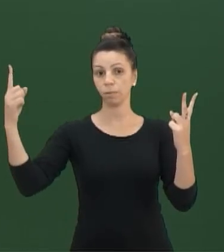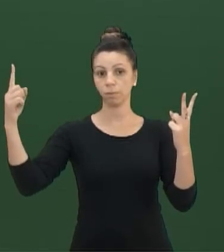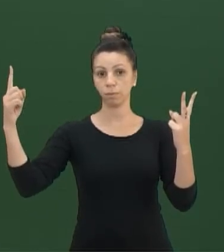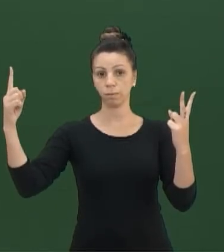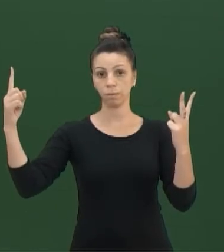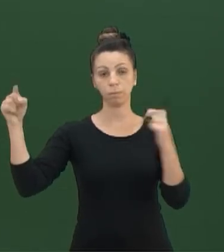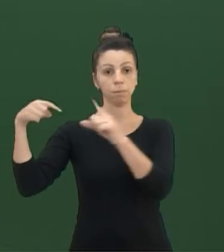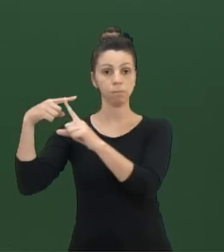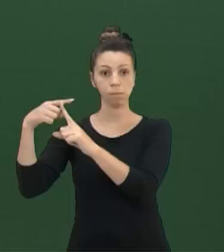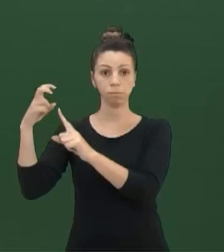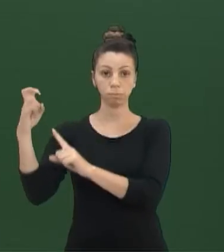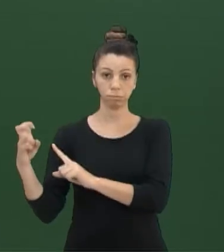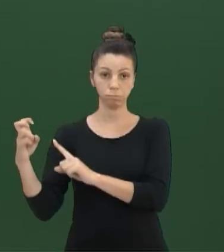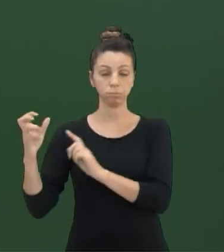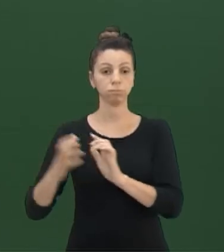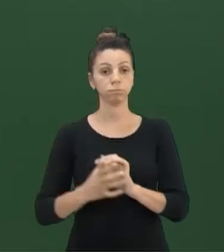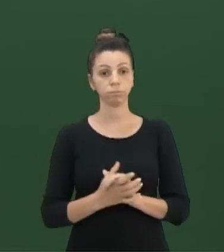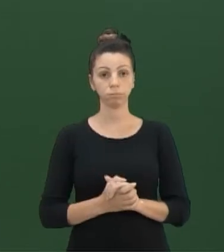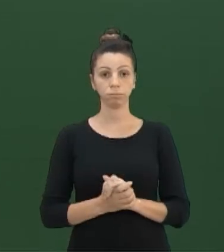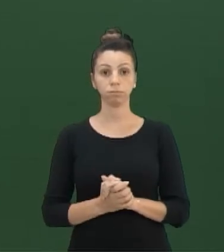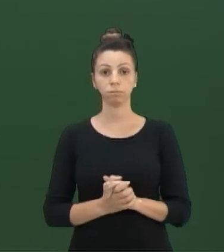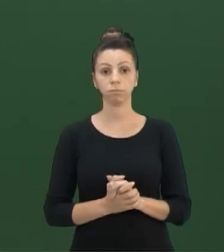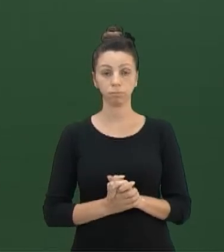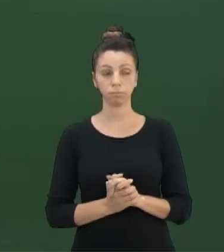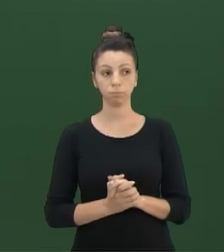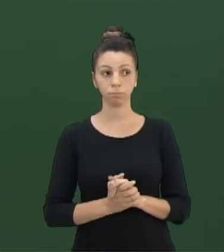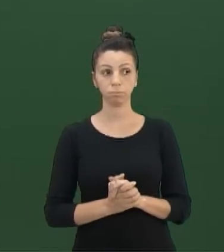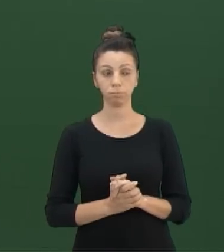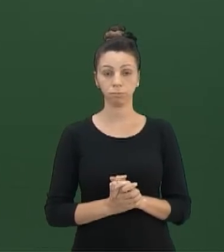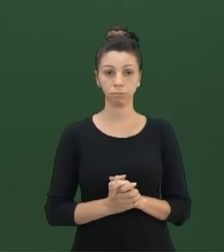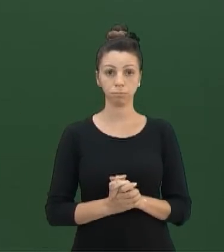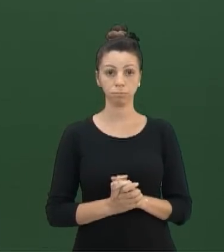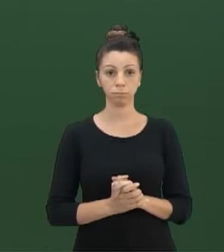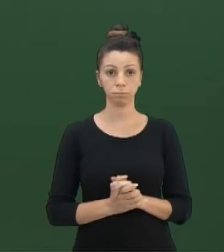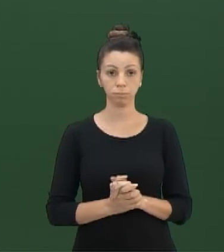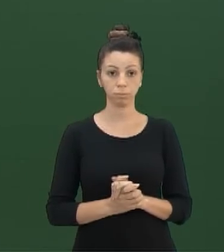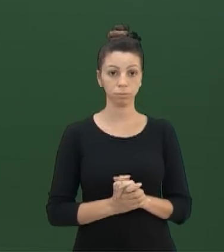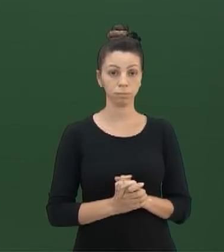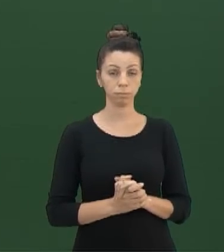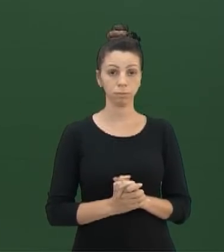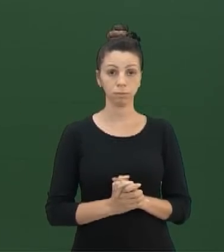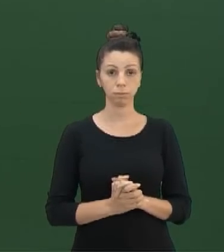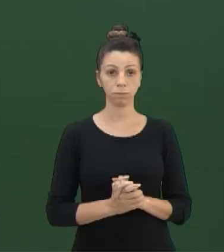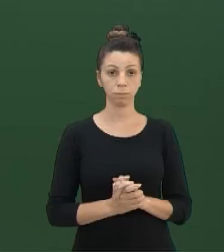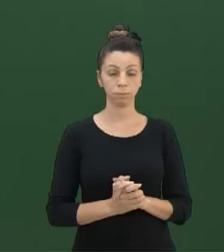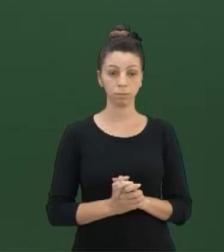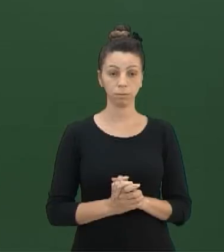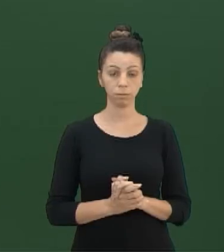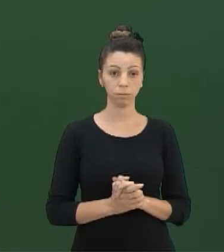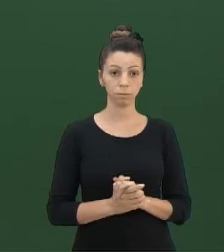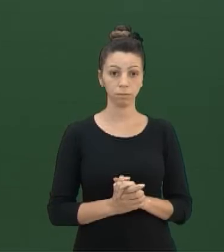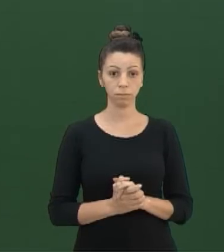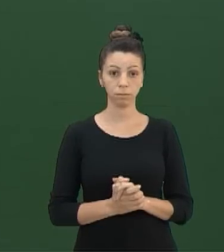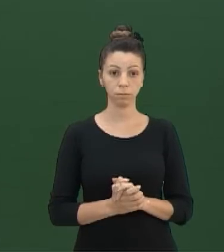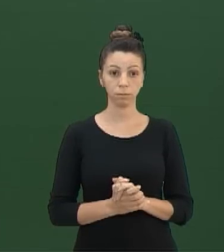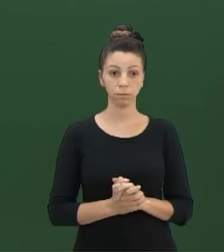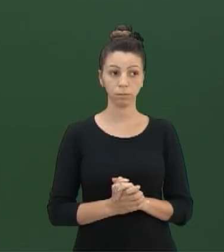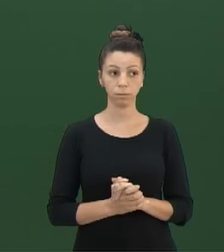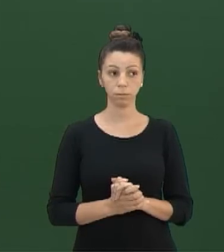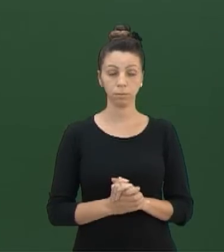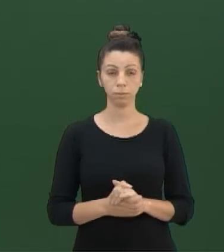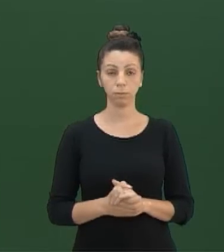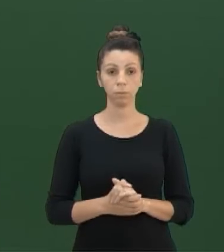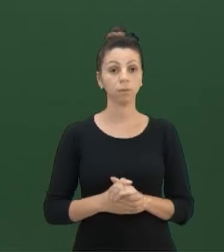o 5 a gente abaixa ele, porque aqui não tem nada. 2 mais 0, 2. 1 mais 5,